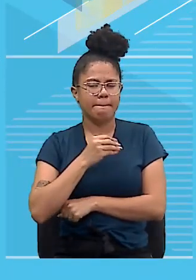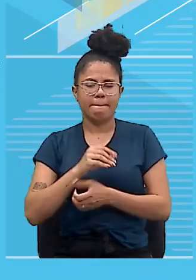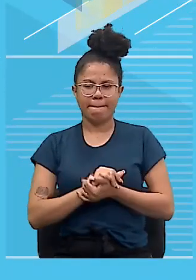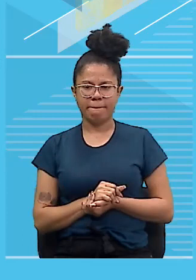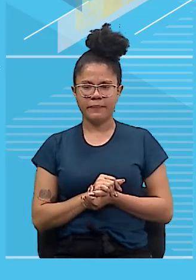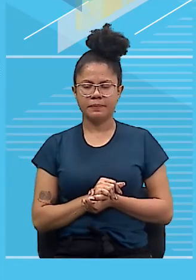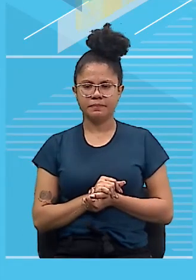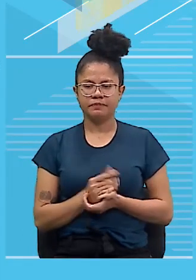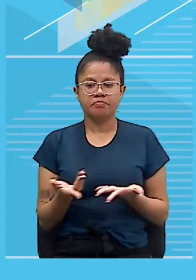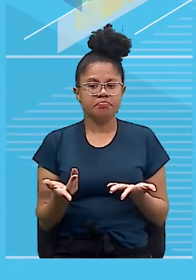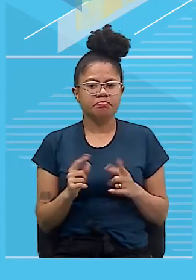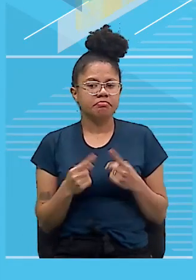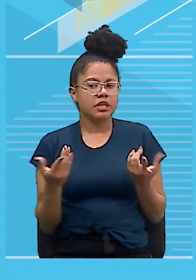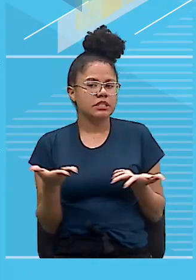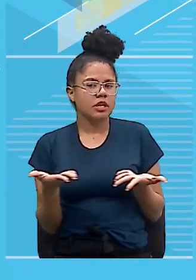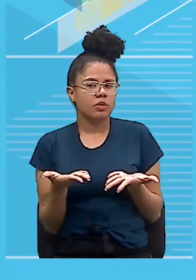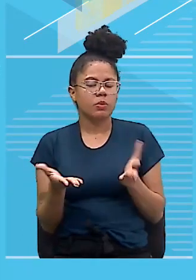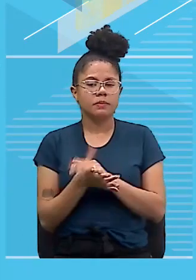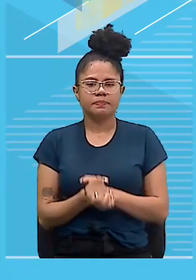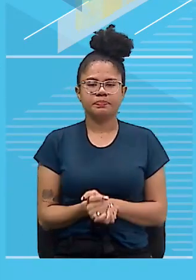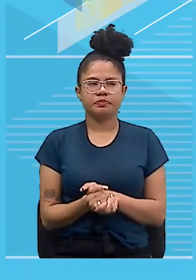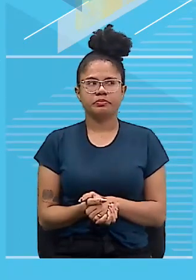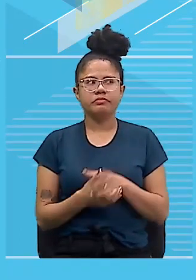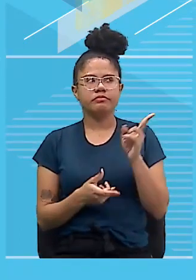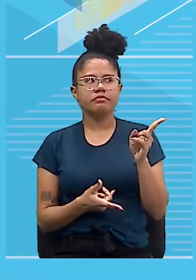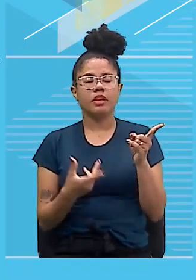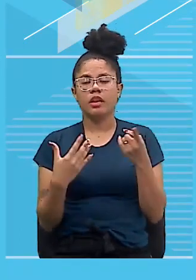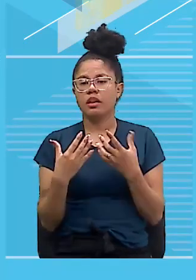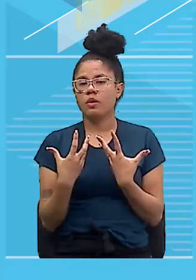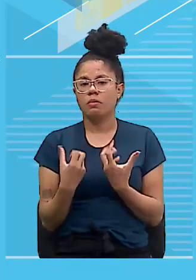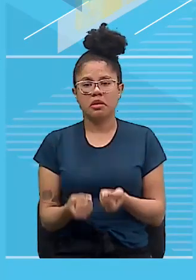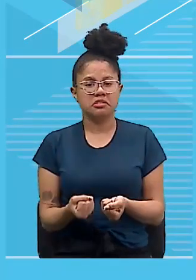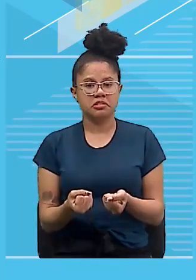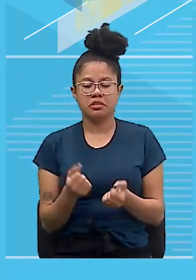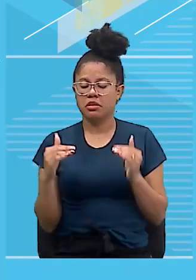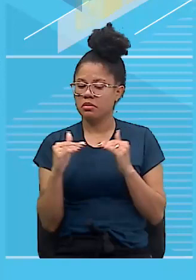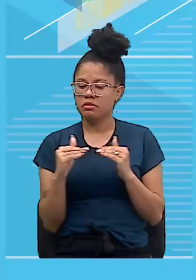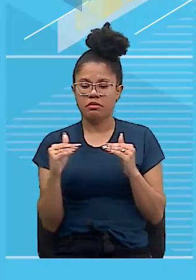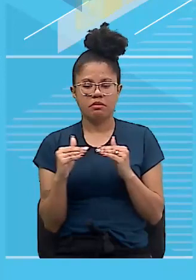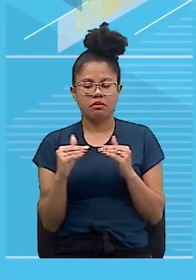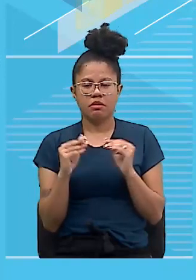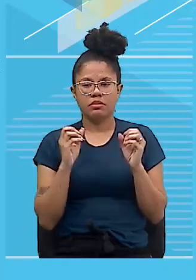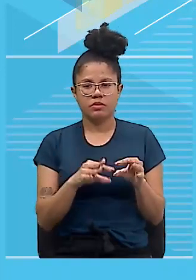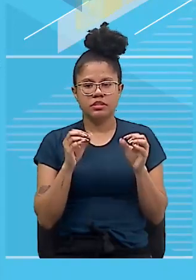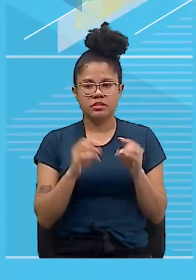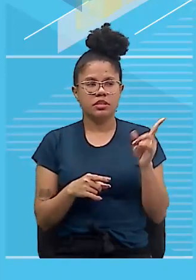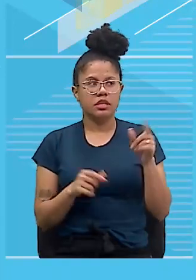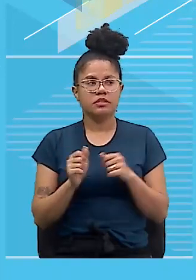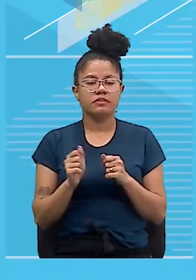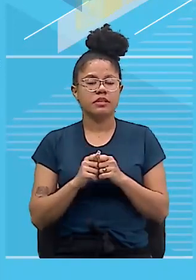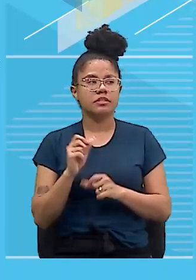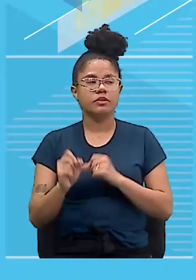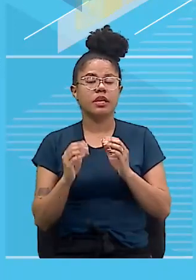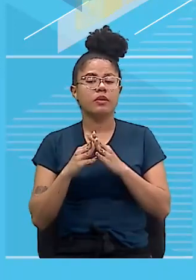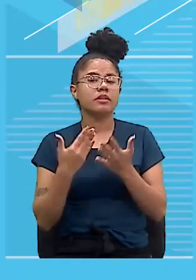Professor E aí ah filhinhos como eles não são a favor da educação adivinha o que é que eles fazem com as escolas